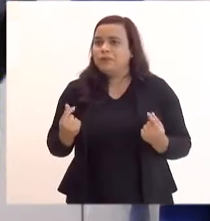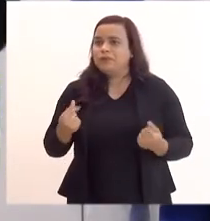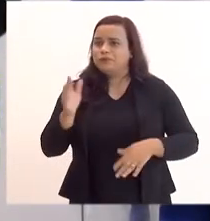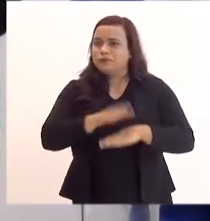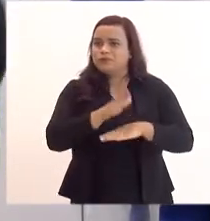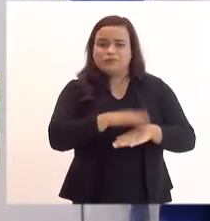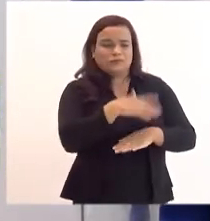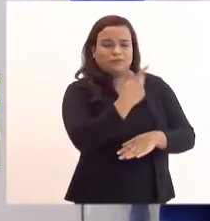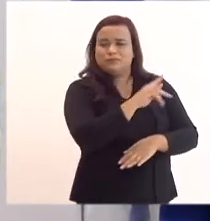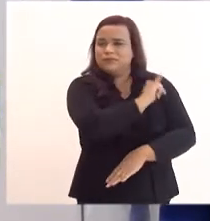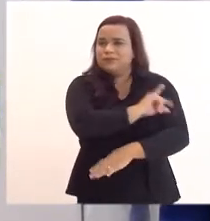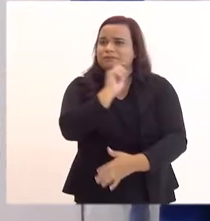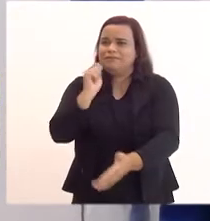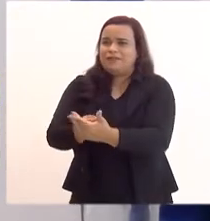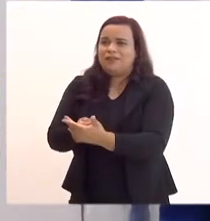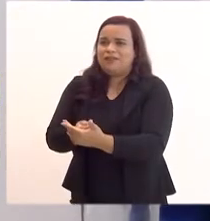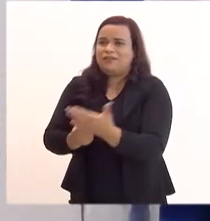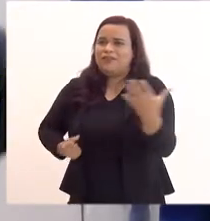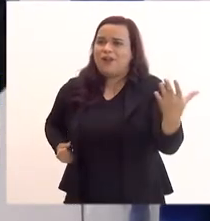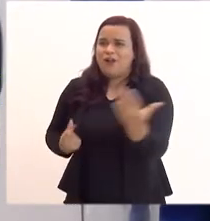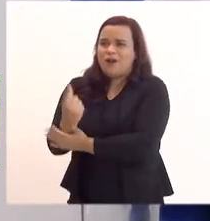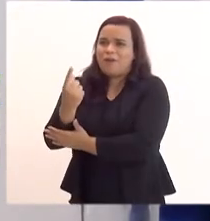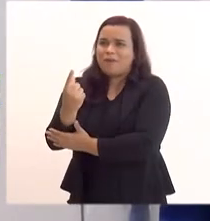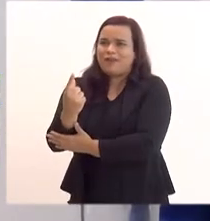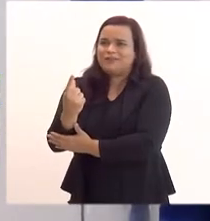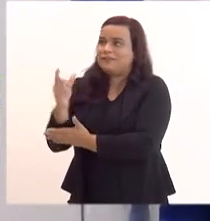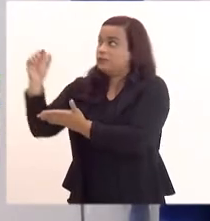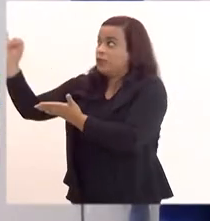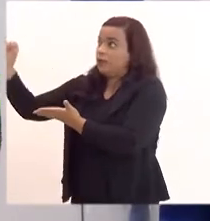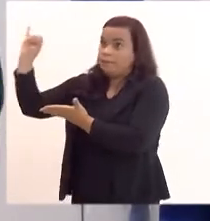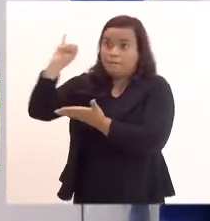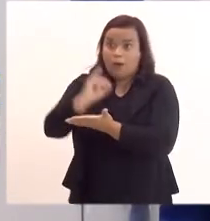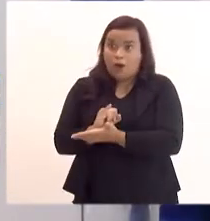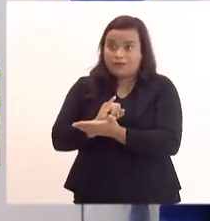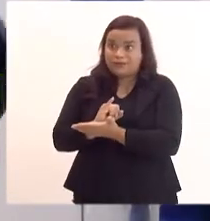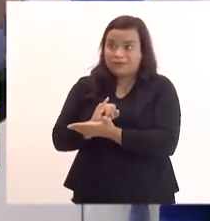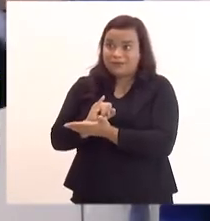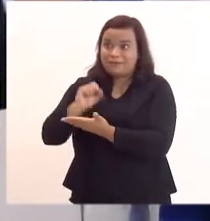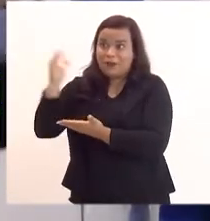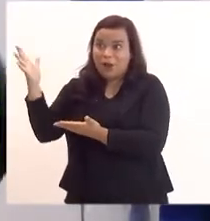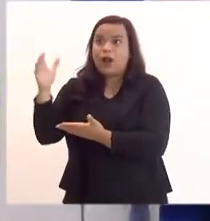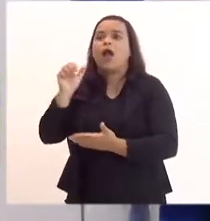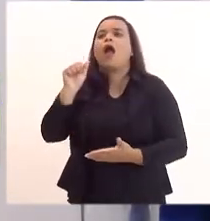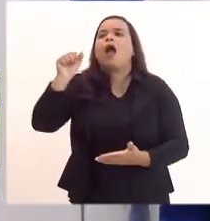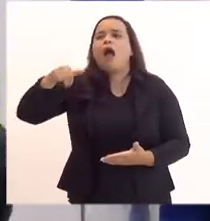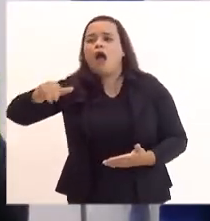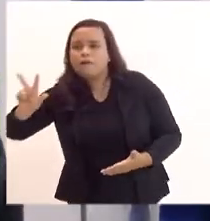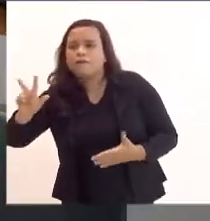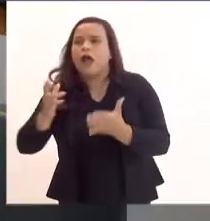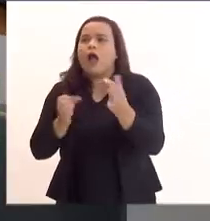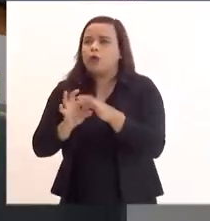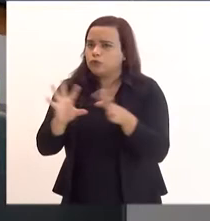O Estado tem que comprar esse produto. Porque ele é importado. A Anvisa autorizou. Ô, Márcio,